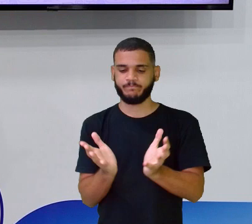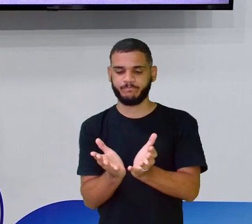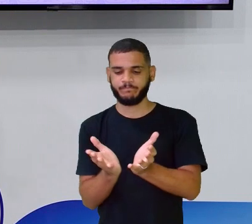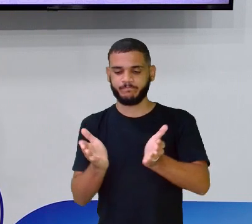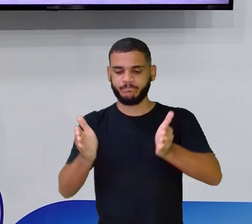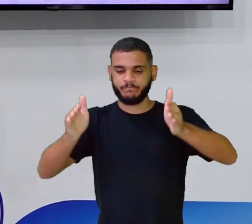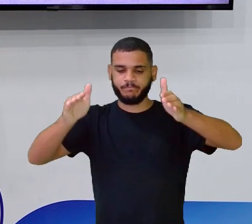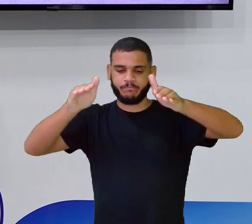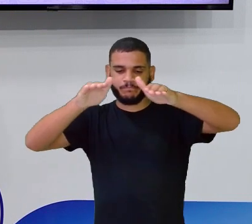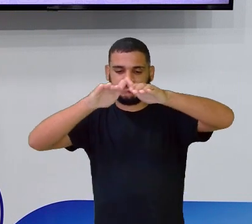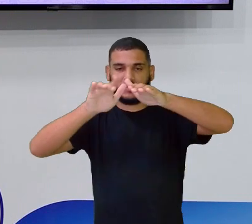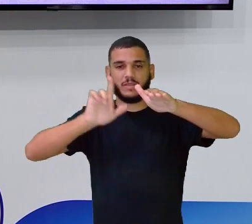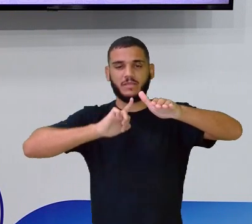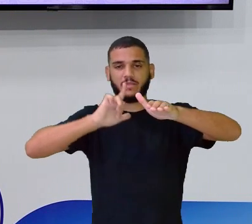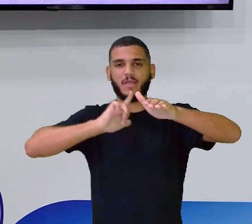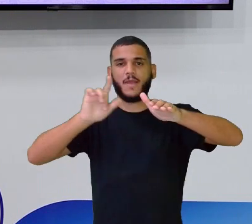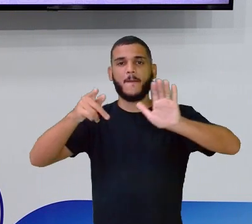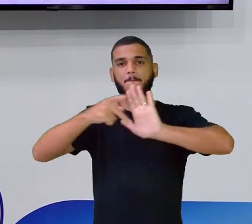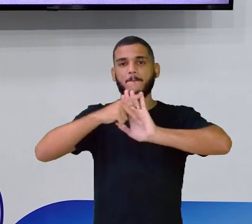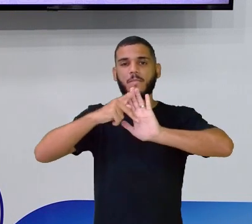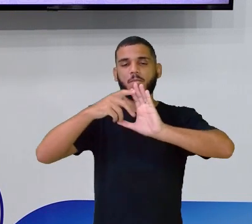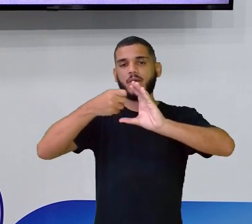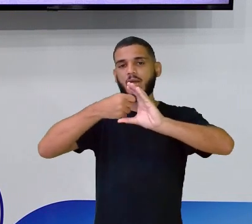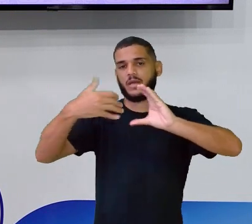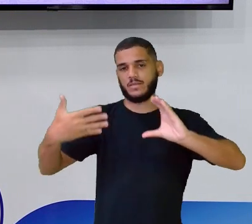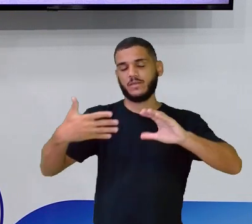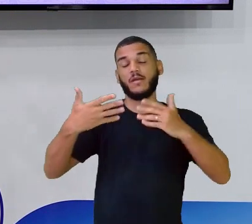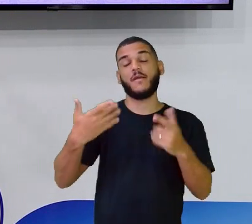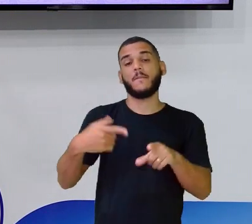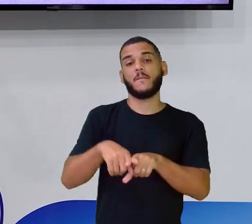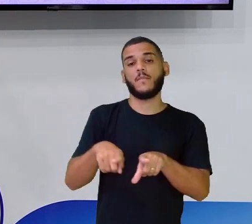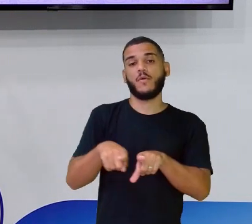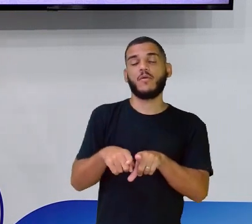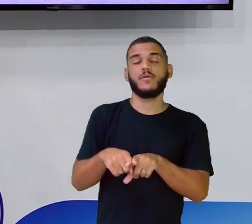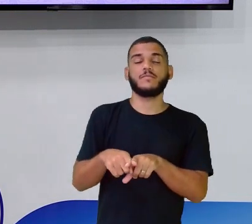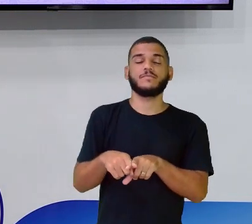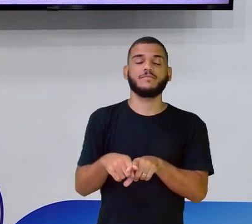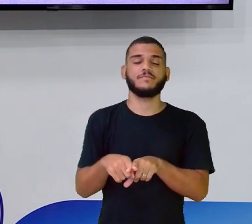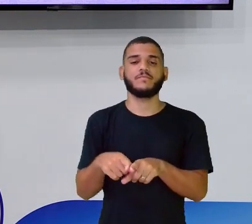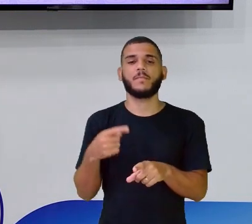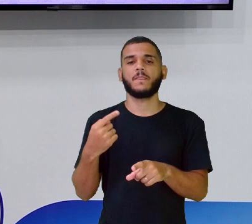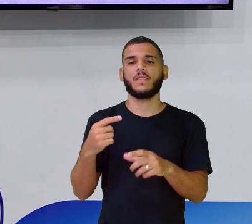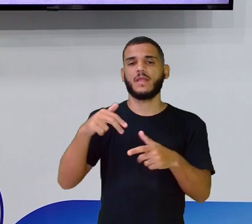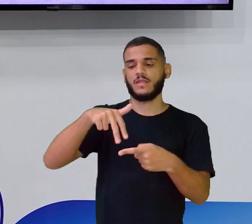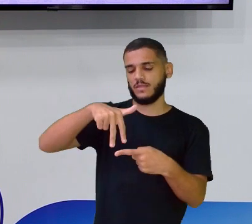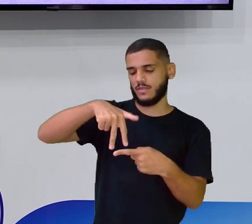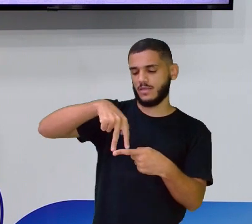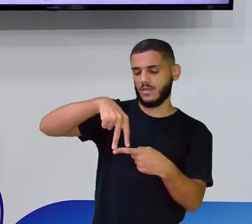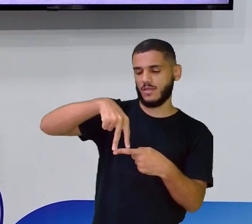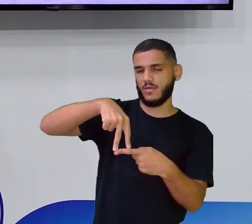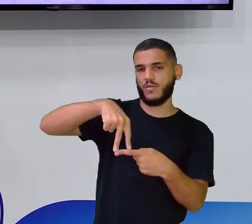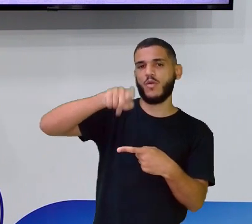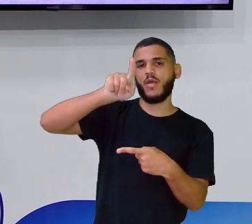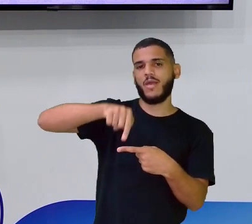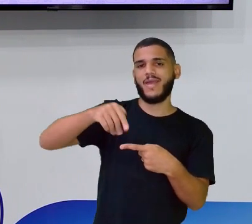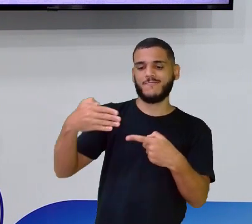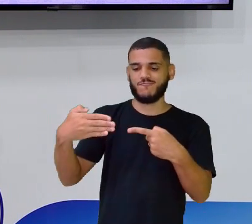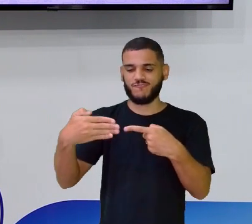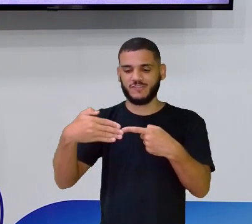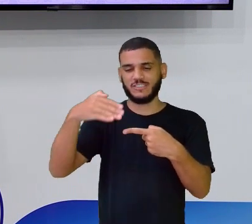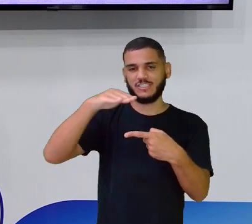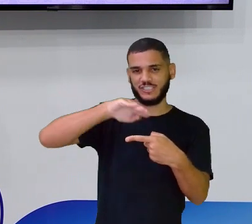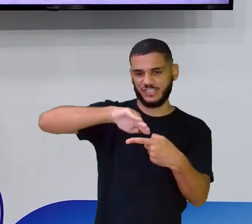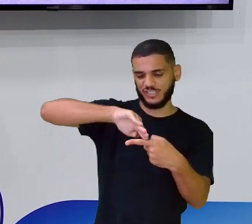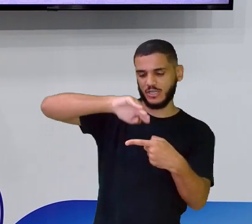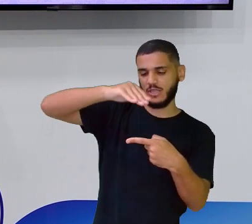que eu estou falando de polígono? Porque o triângulo, ele é um polígono, ele é formado, é uma figura fechada formada por segmento de